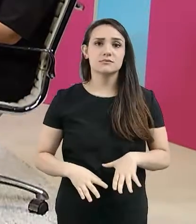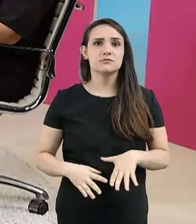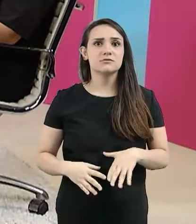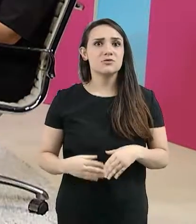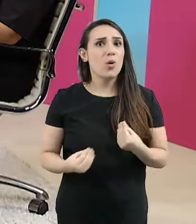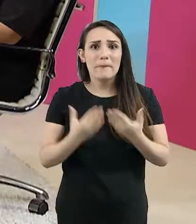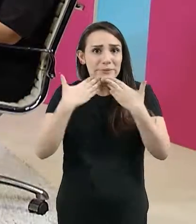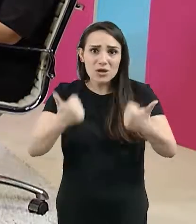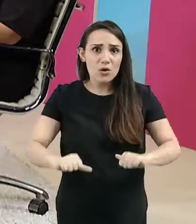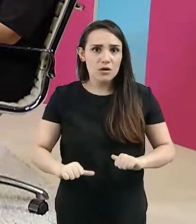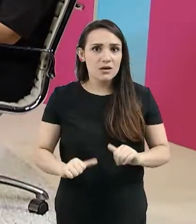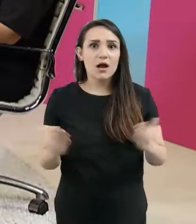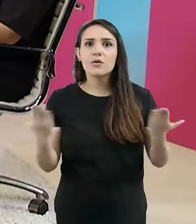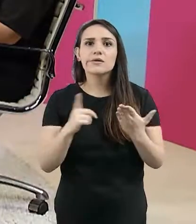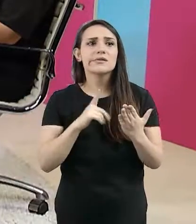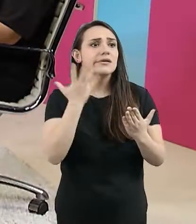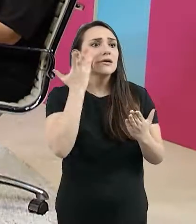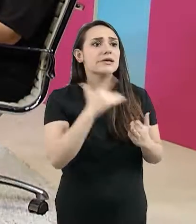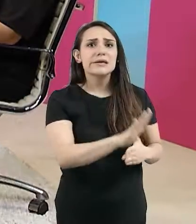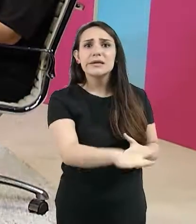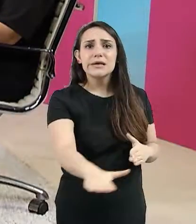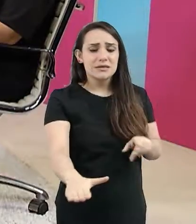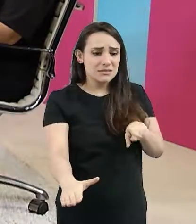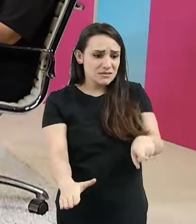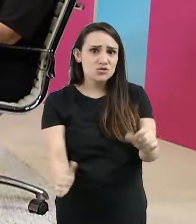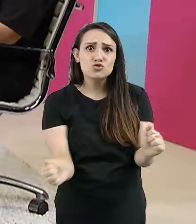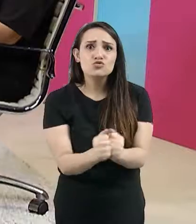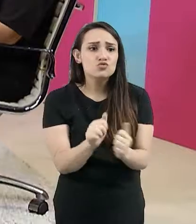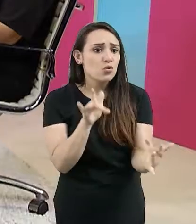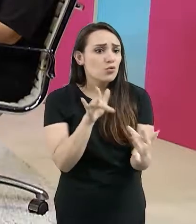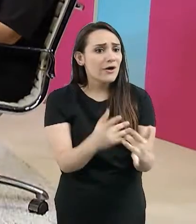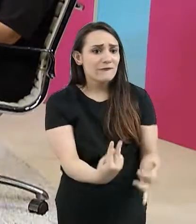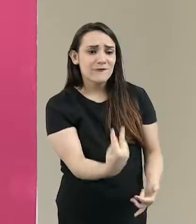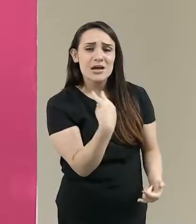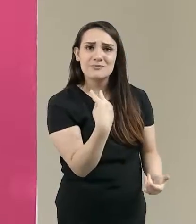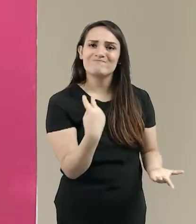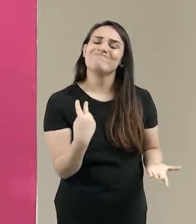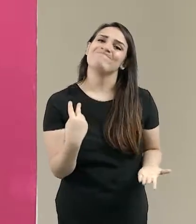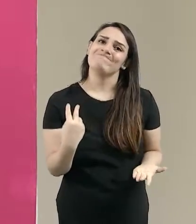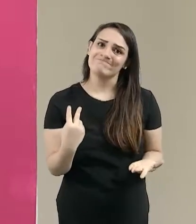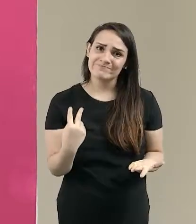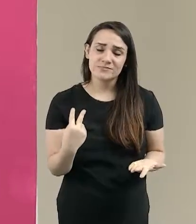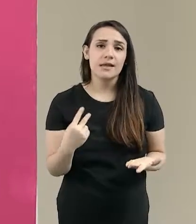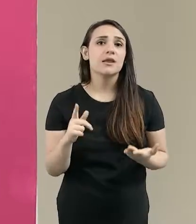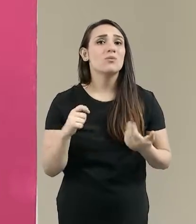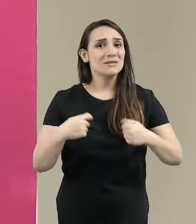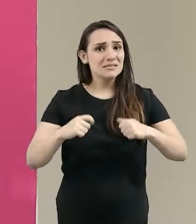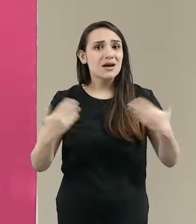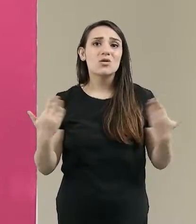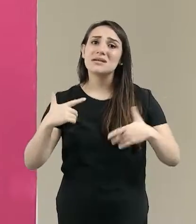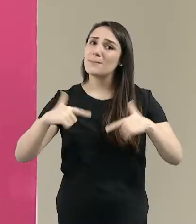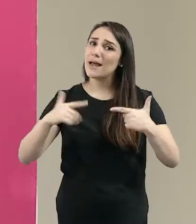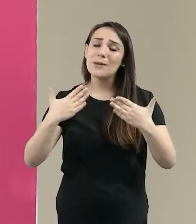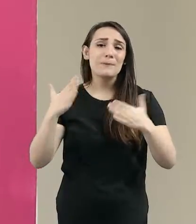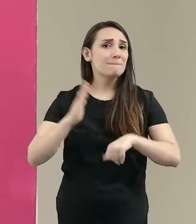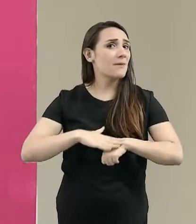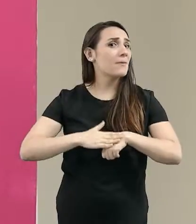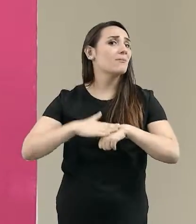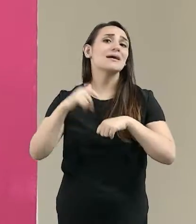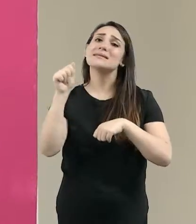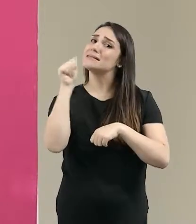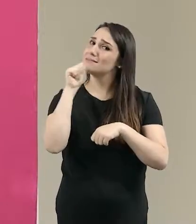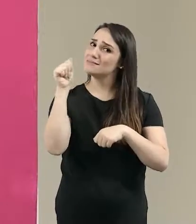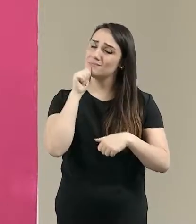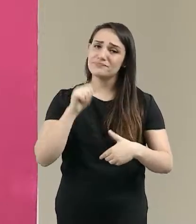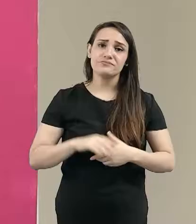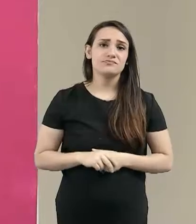crianças também estão em casa. Então, a nossa atuação na Subsecretaria de Estado de Políticas Públicas é na questão